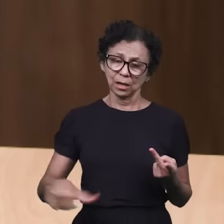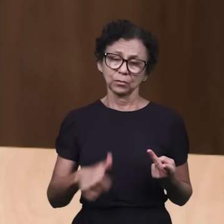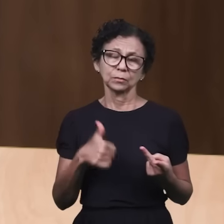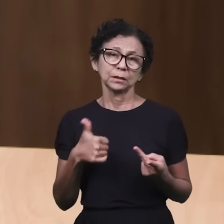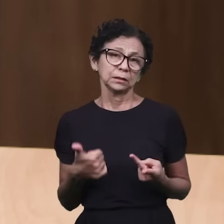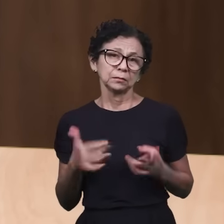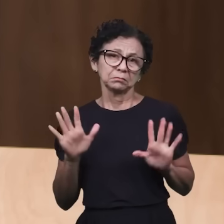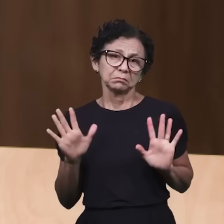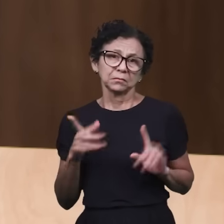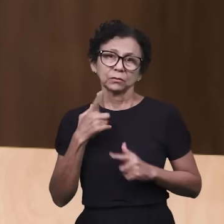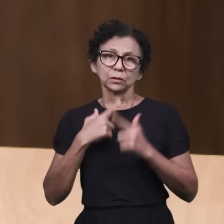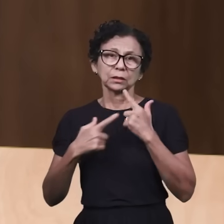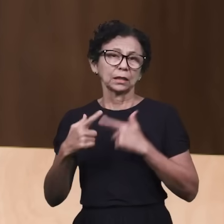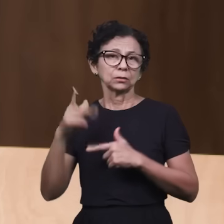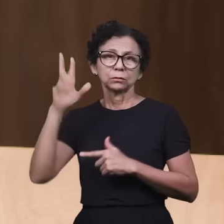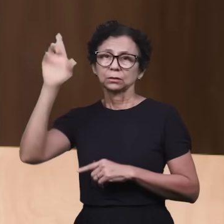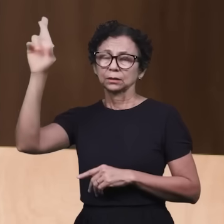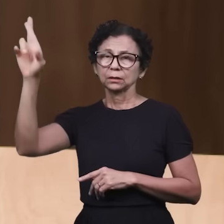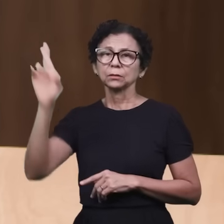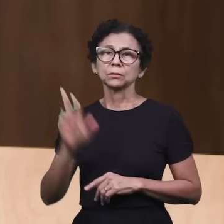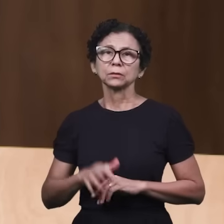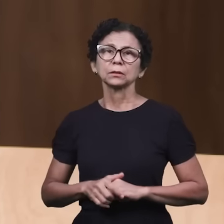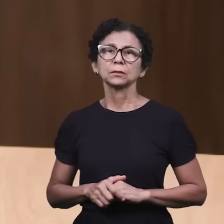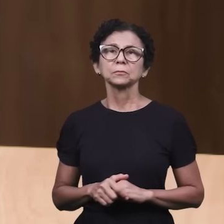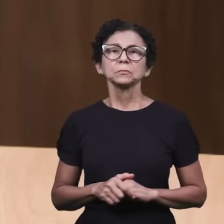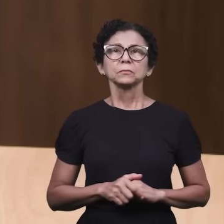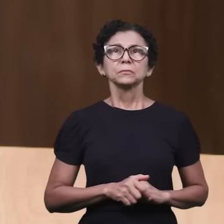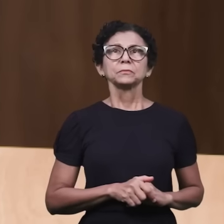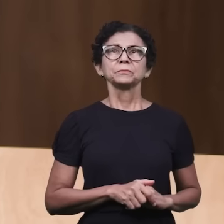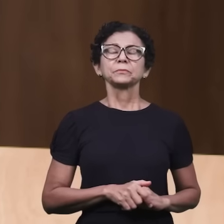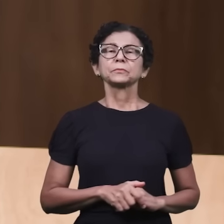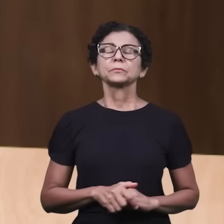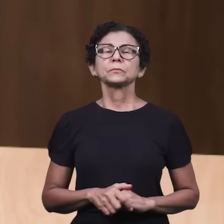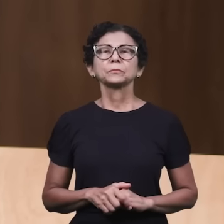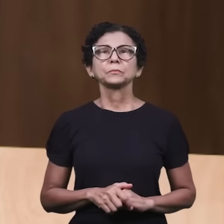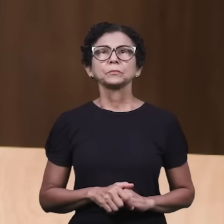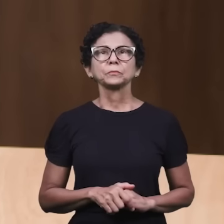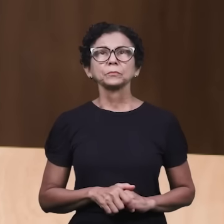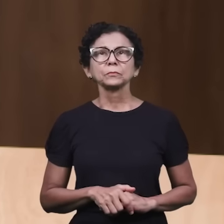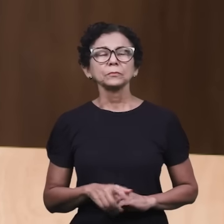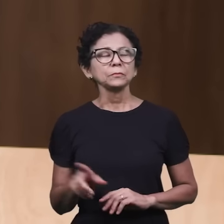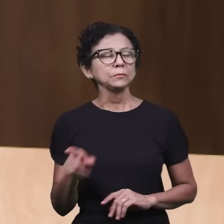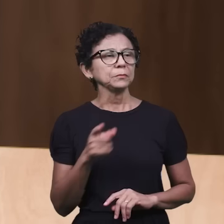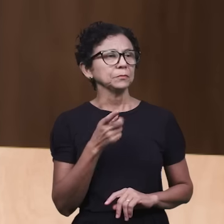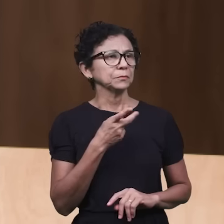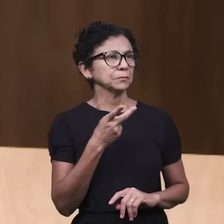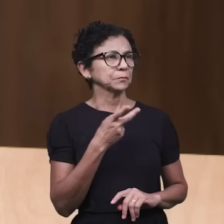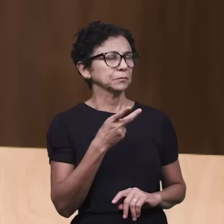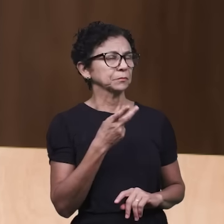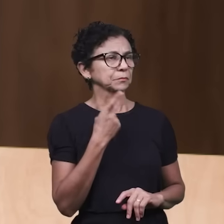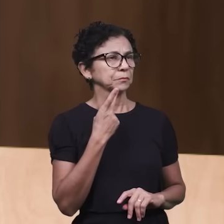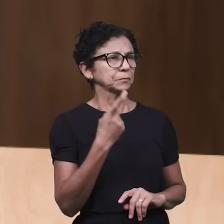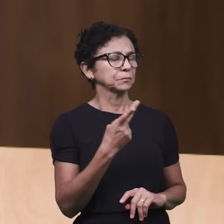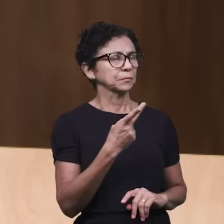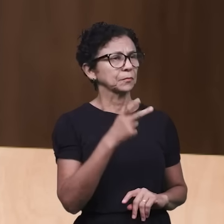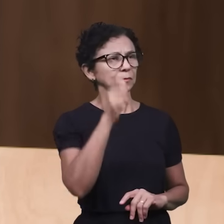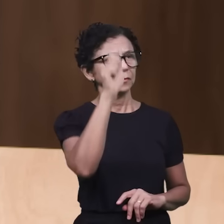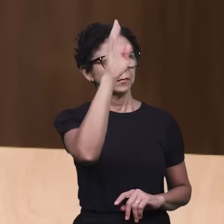o último profeta do Velho Testamento, é ele que introduz o assunto, né, sobre o batismo, quando